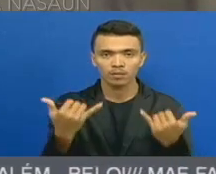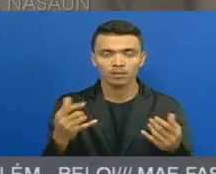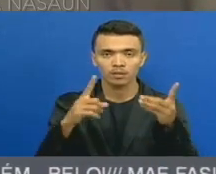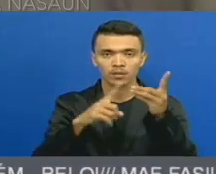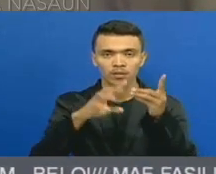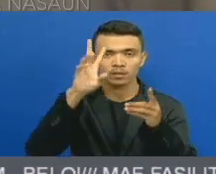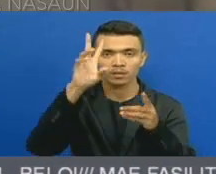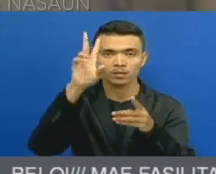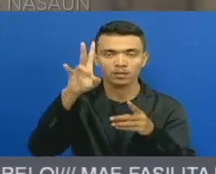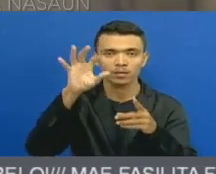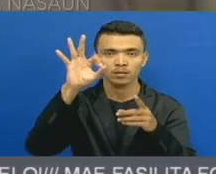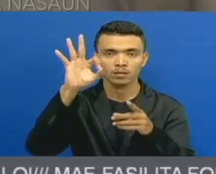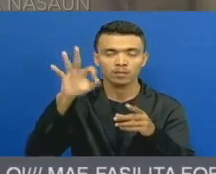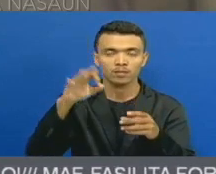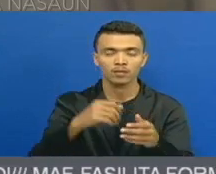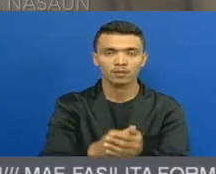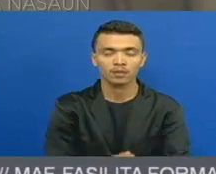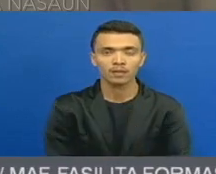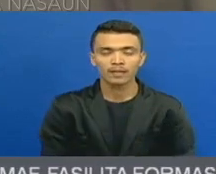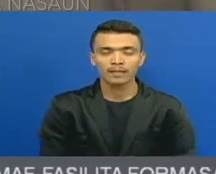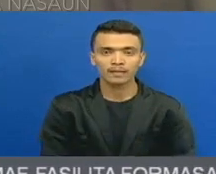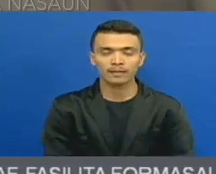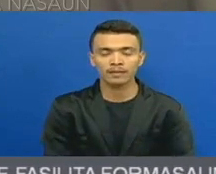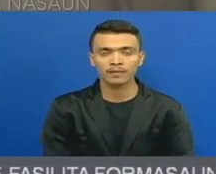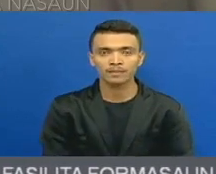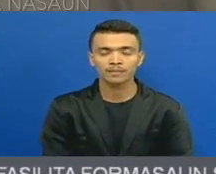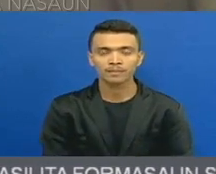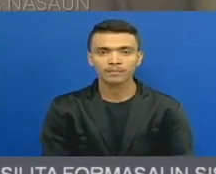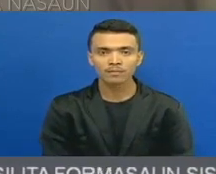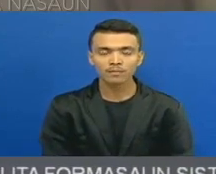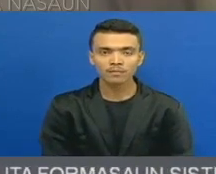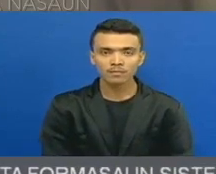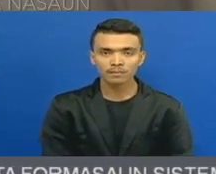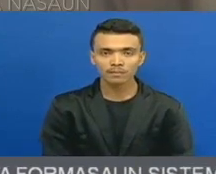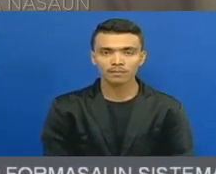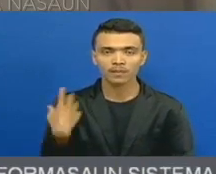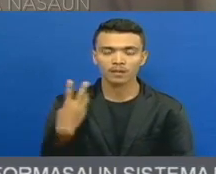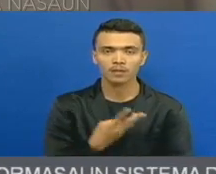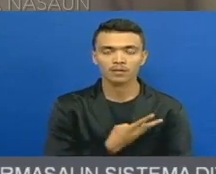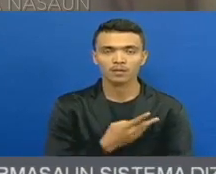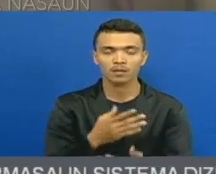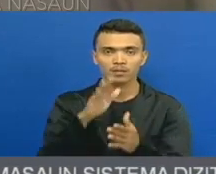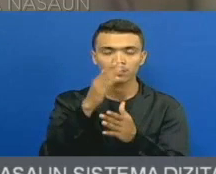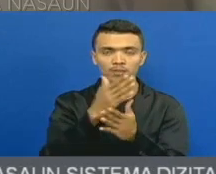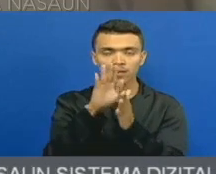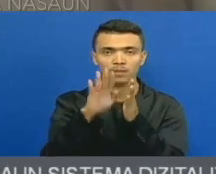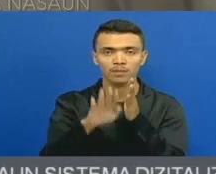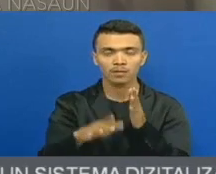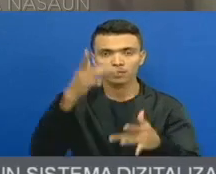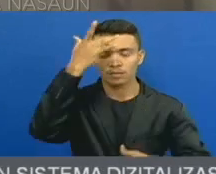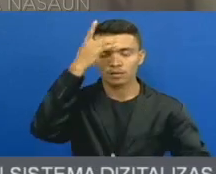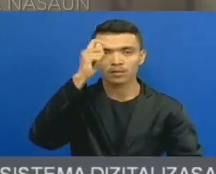ou dia 9, se rala extrair e a mão em letra. Também está tu elimina moras TV